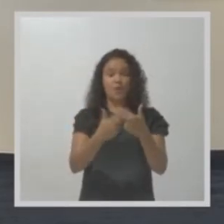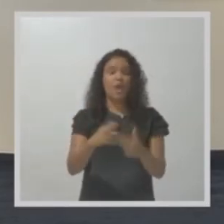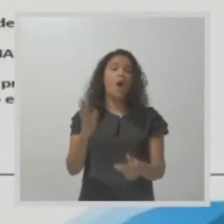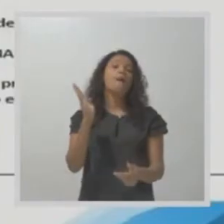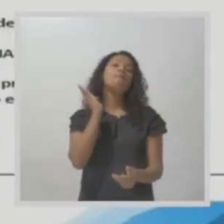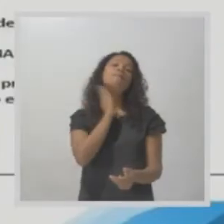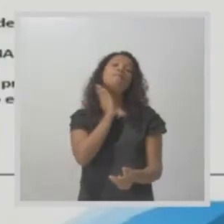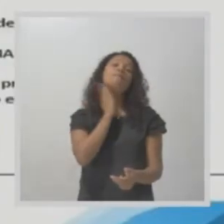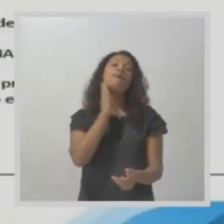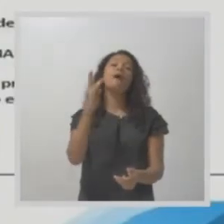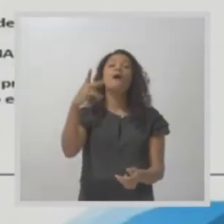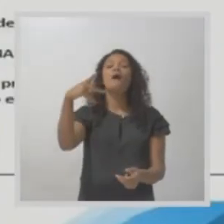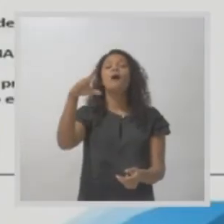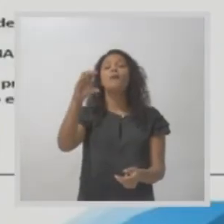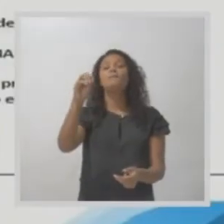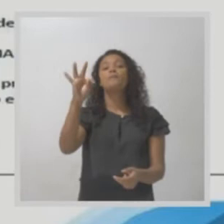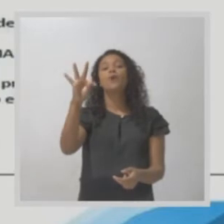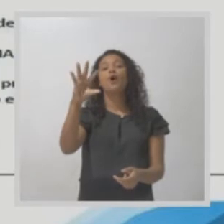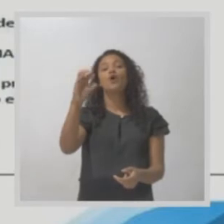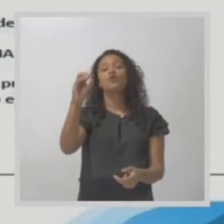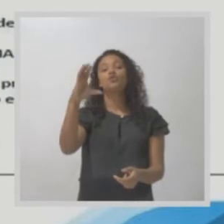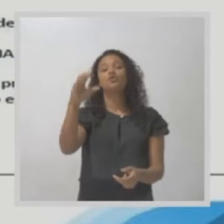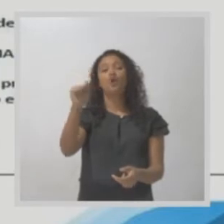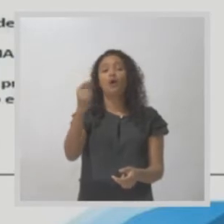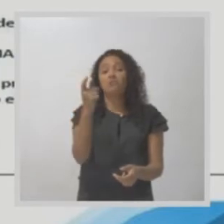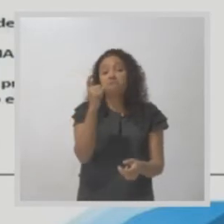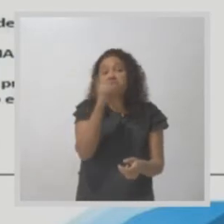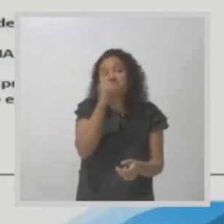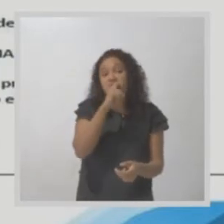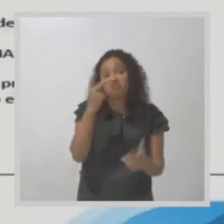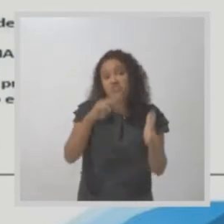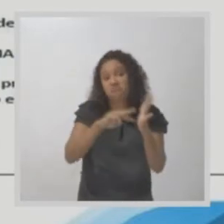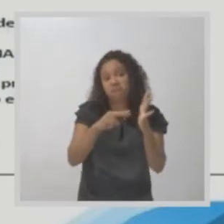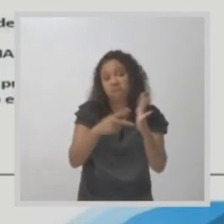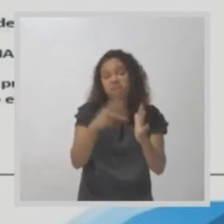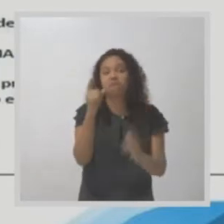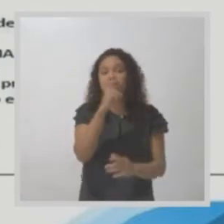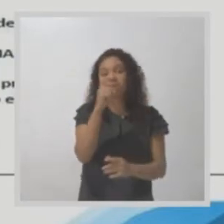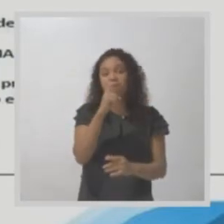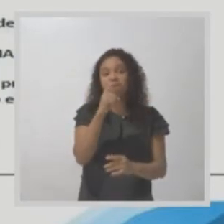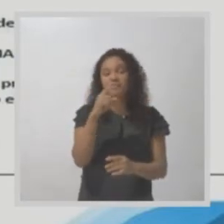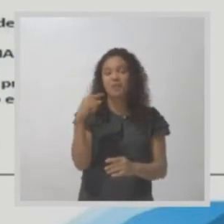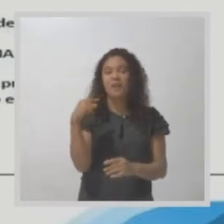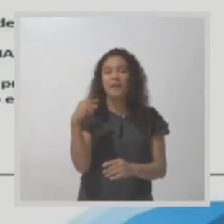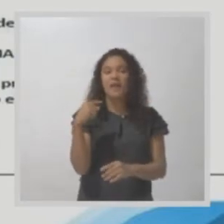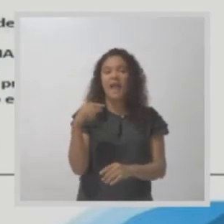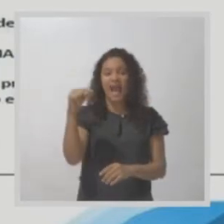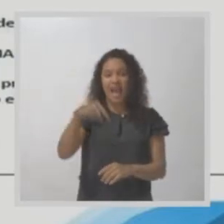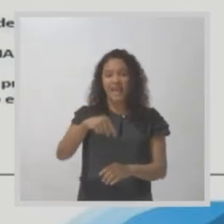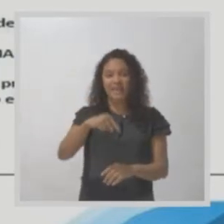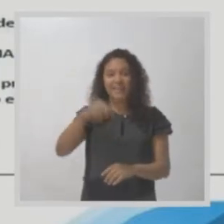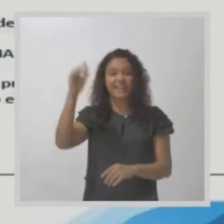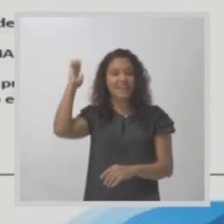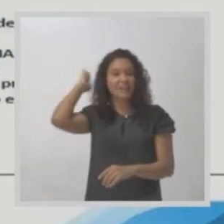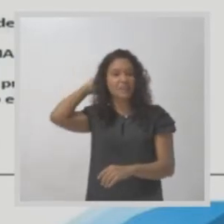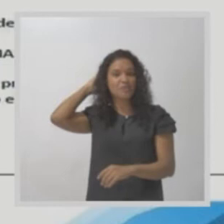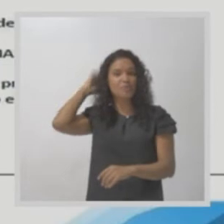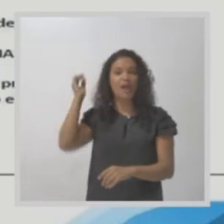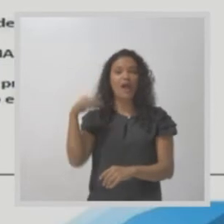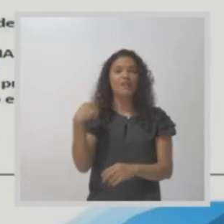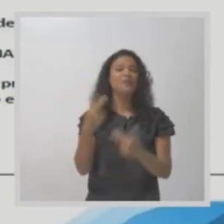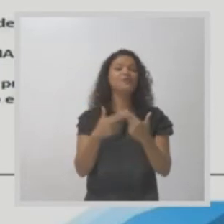dizer o quê? Notícias falsas. Mas nós aqui, quando uma pessoa fala algo que é mentira, nós dizemos o